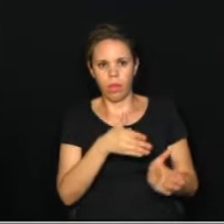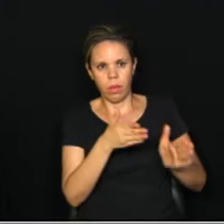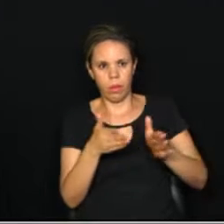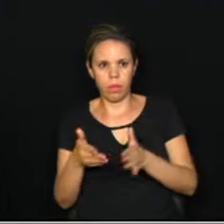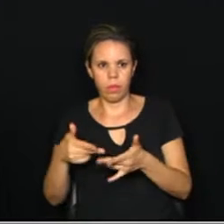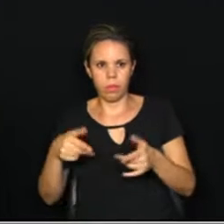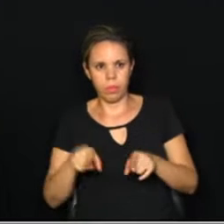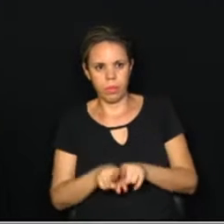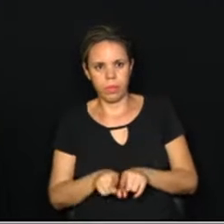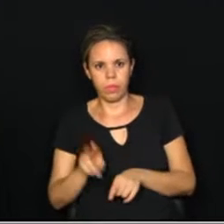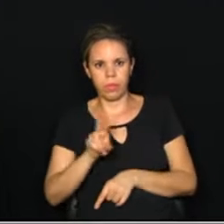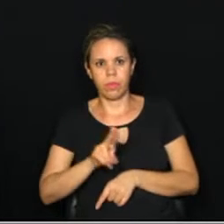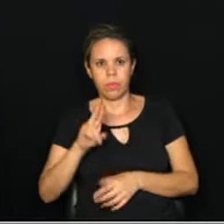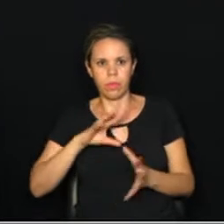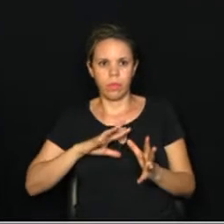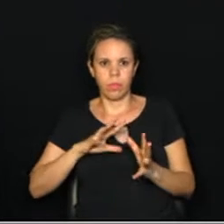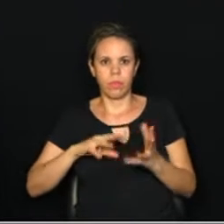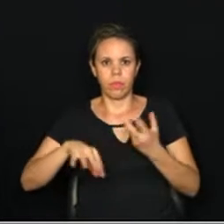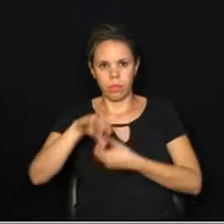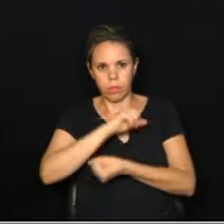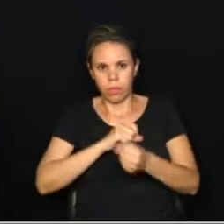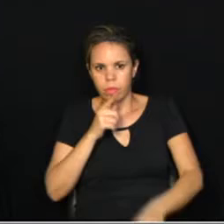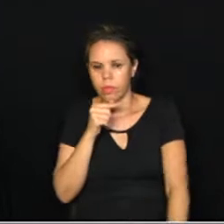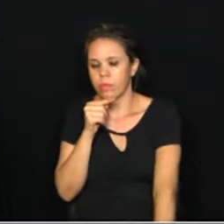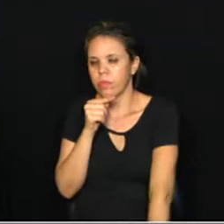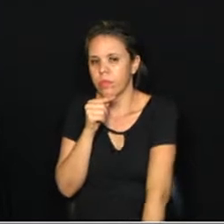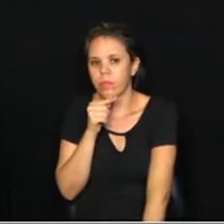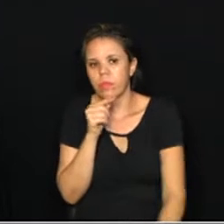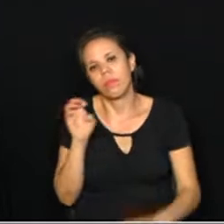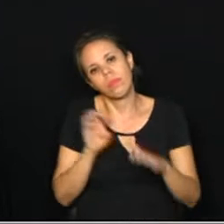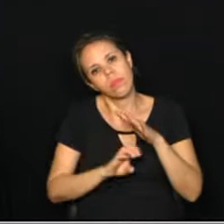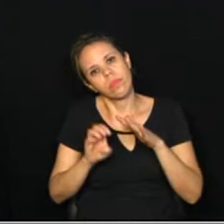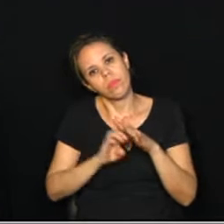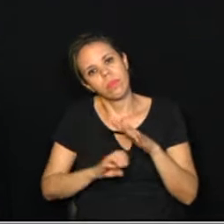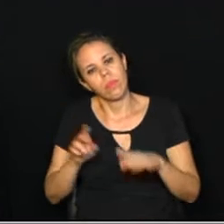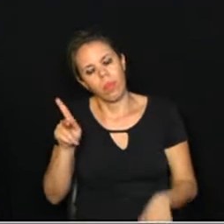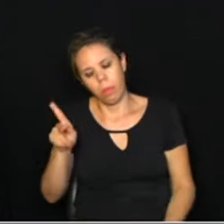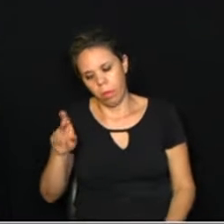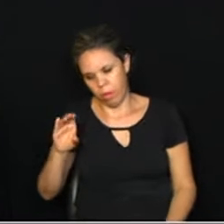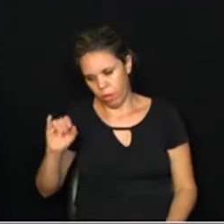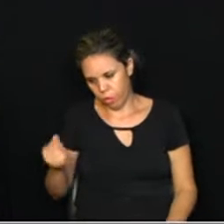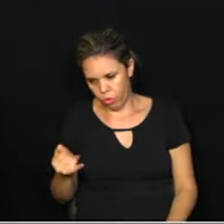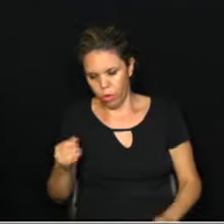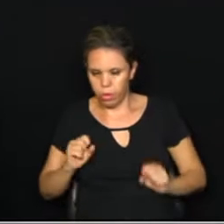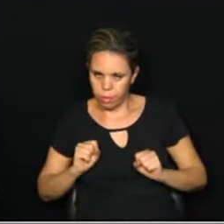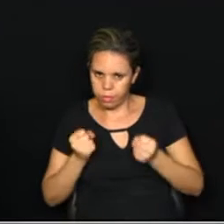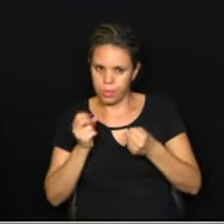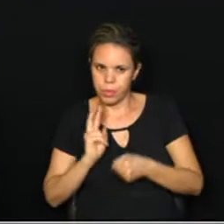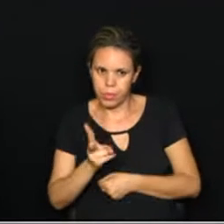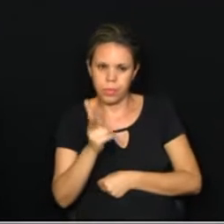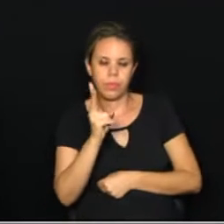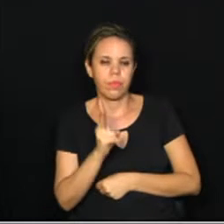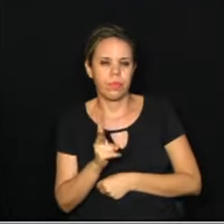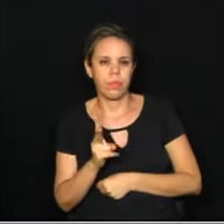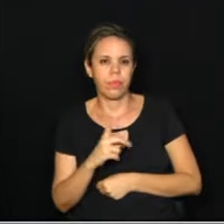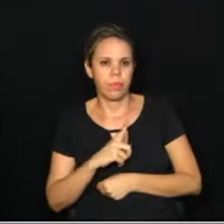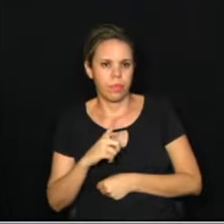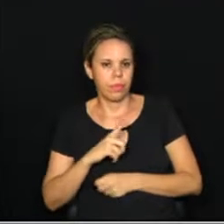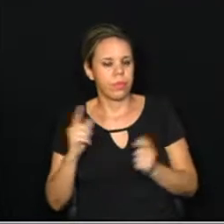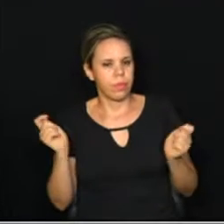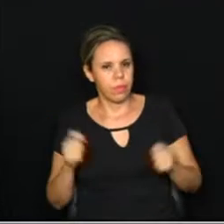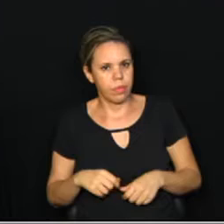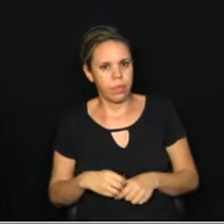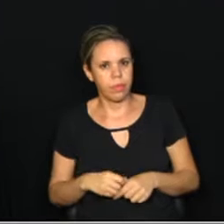reservatórios, uso sustentável da água, né, que o consórcio PCJ sempre defende, para que a gente continue aí tendo condições